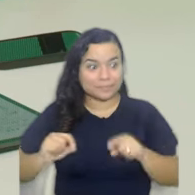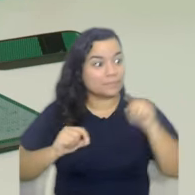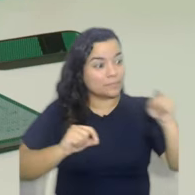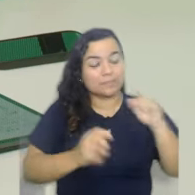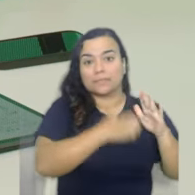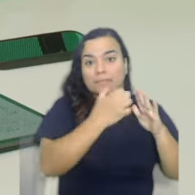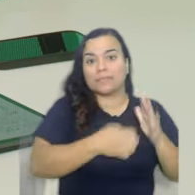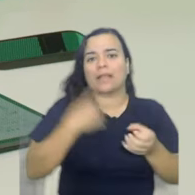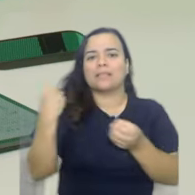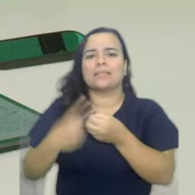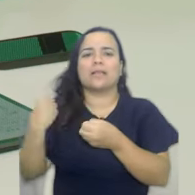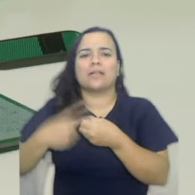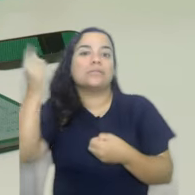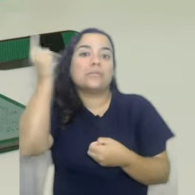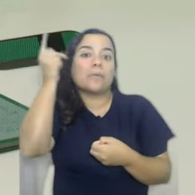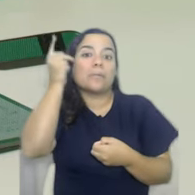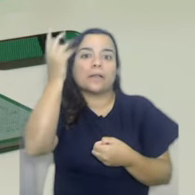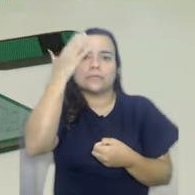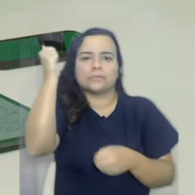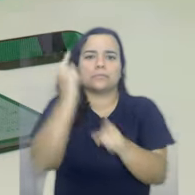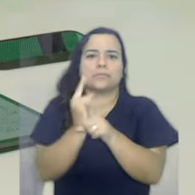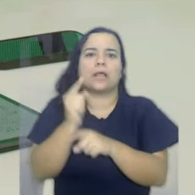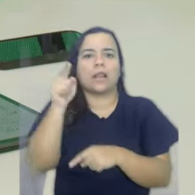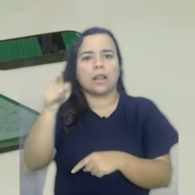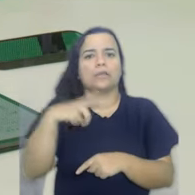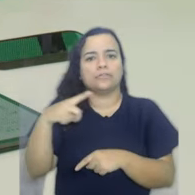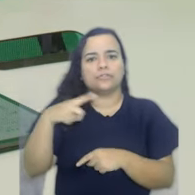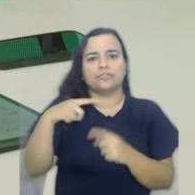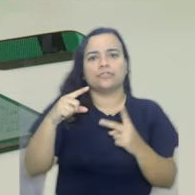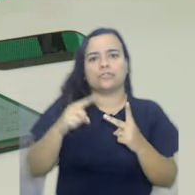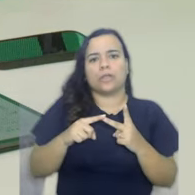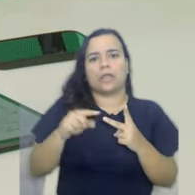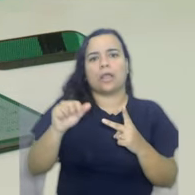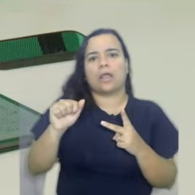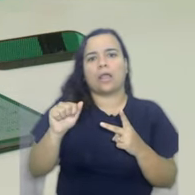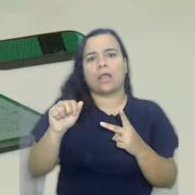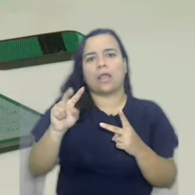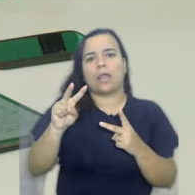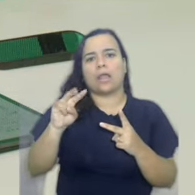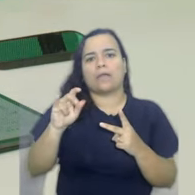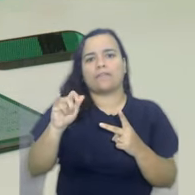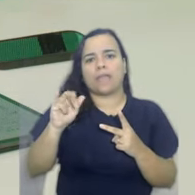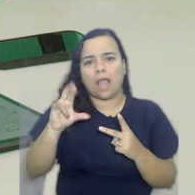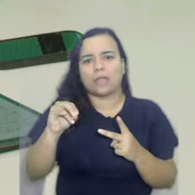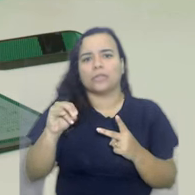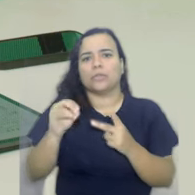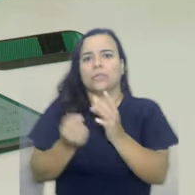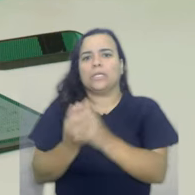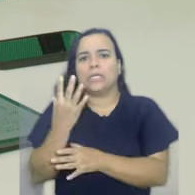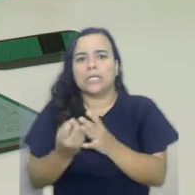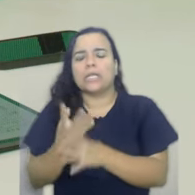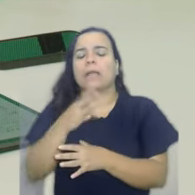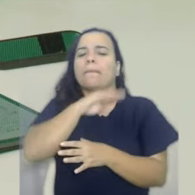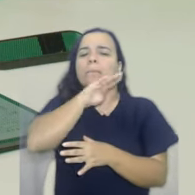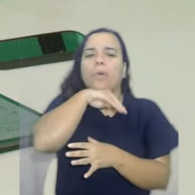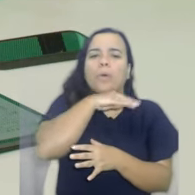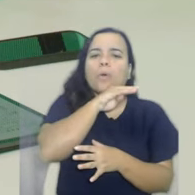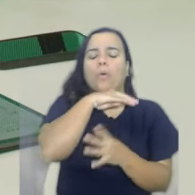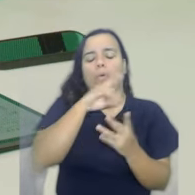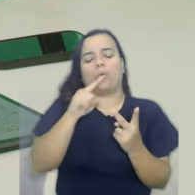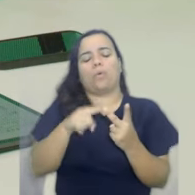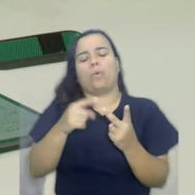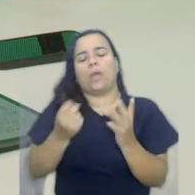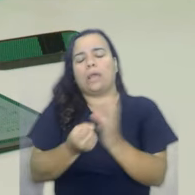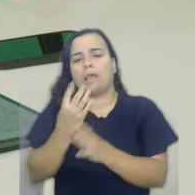de São Paulo ela sabia que ali tinha aonde tinha Aviário eh criação de suíno eh